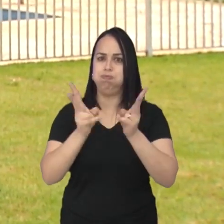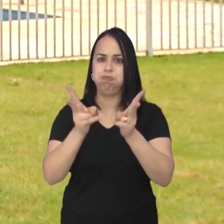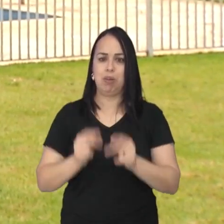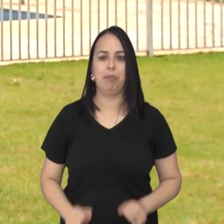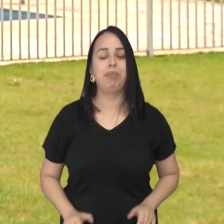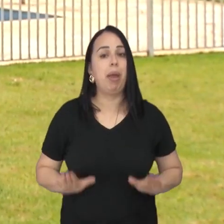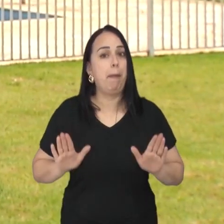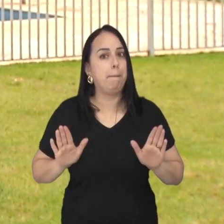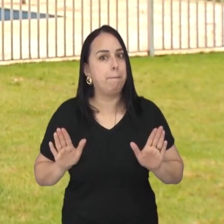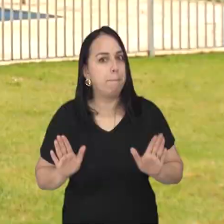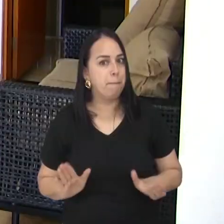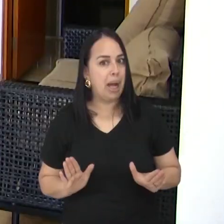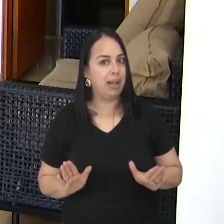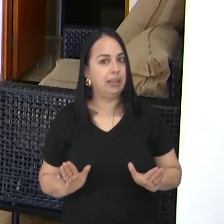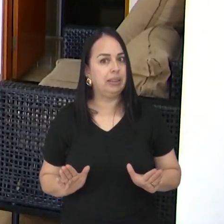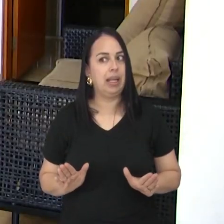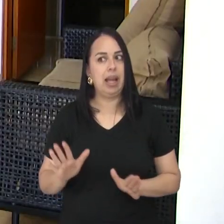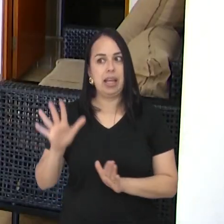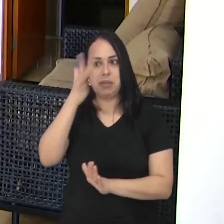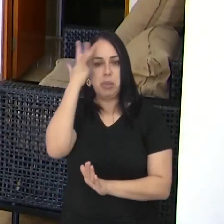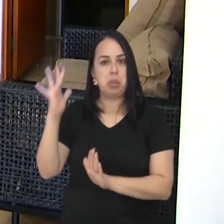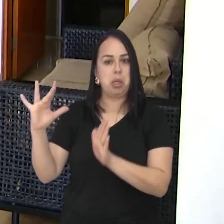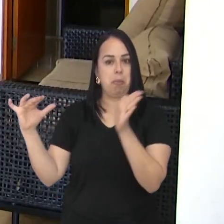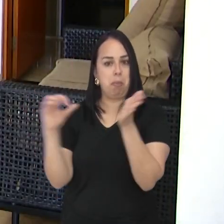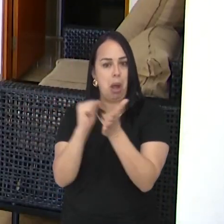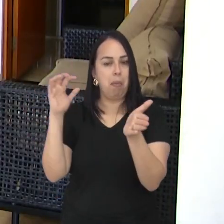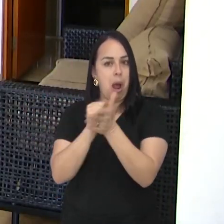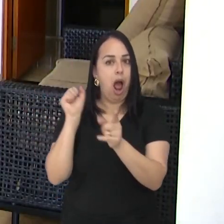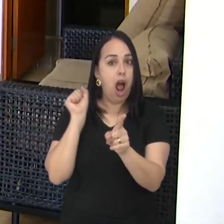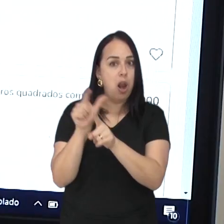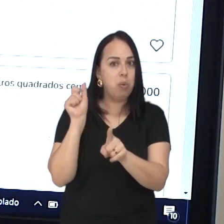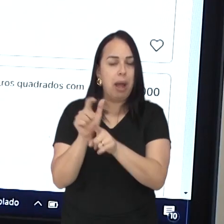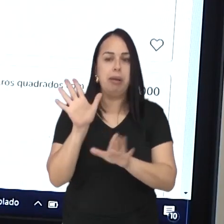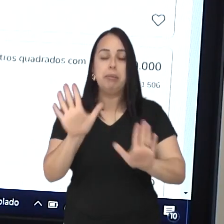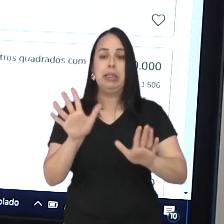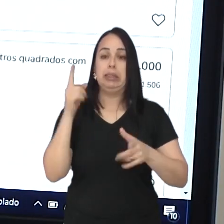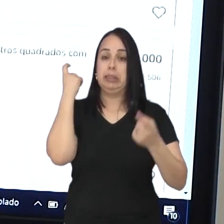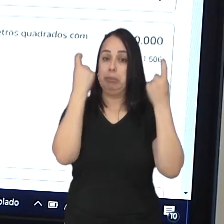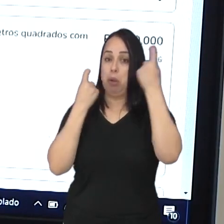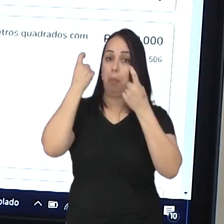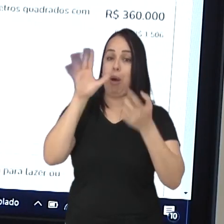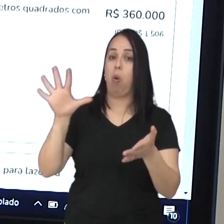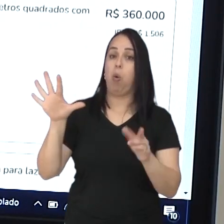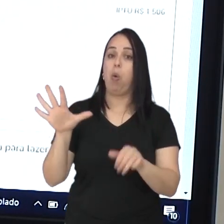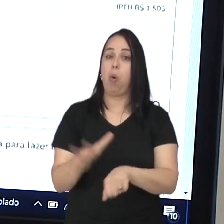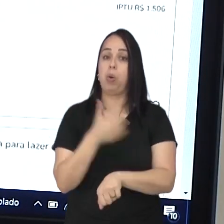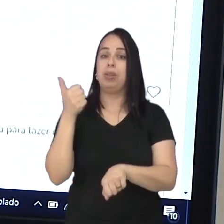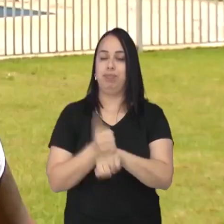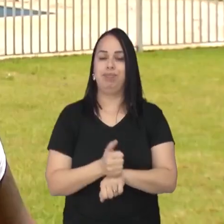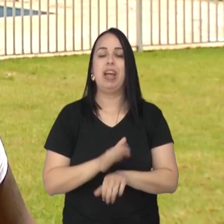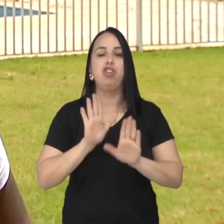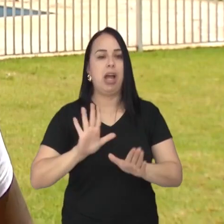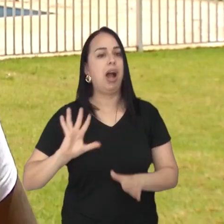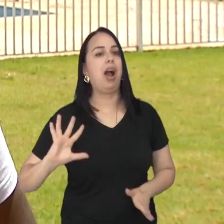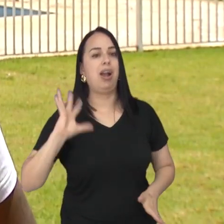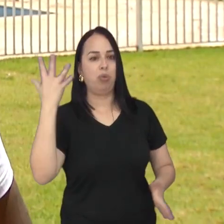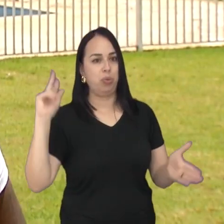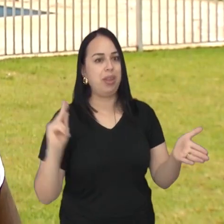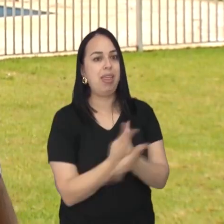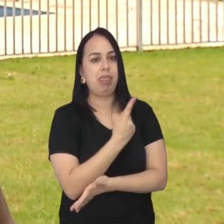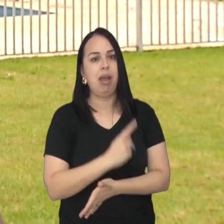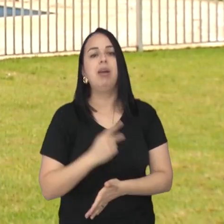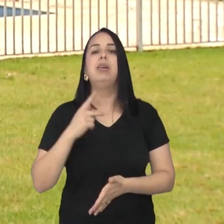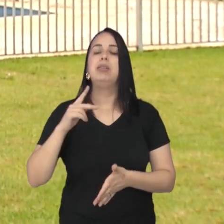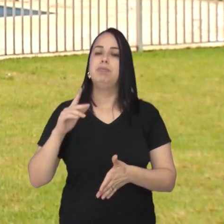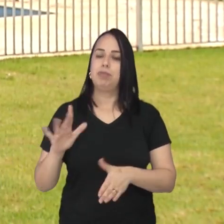bem preservado e etc, né? Mas em meio à demanda de locações, uma preocupação: os golpes. A gente já passou por